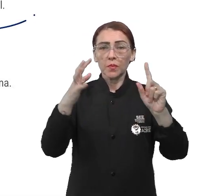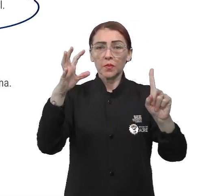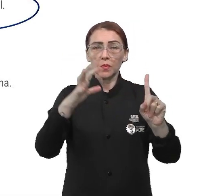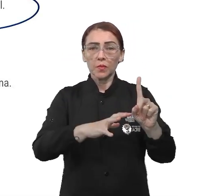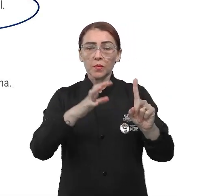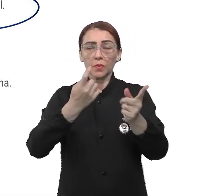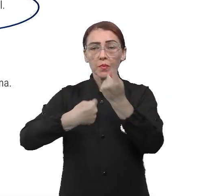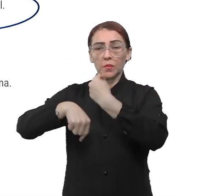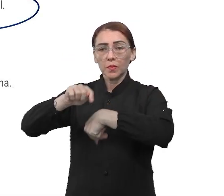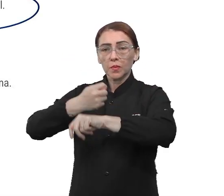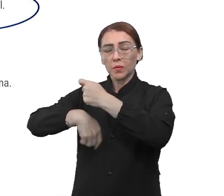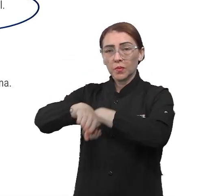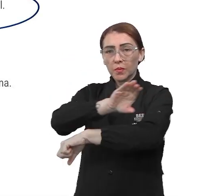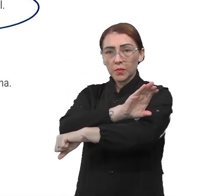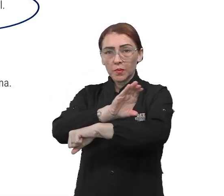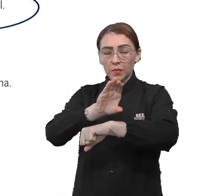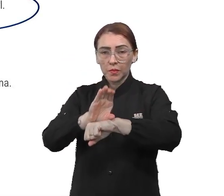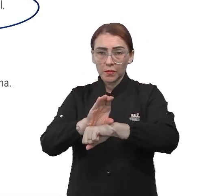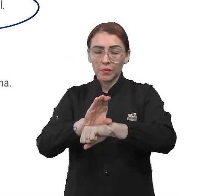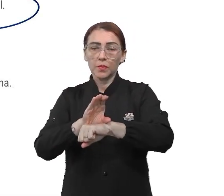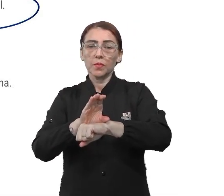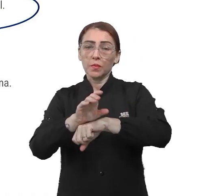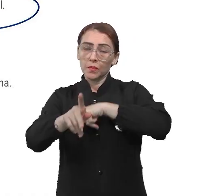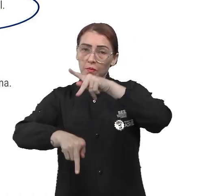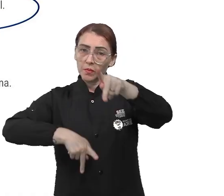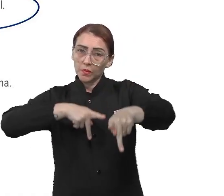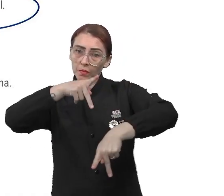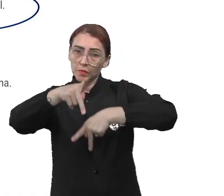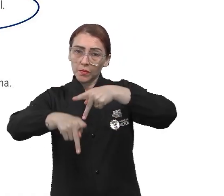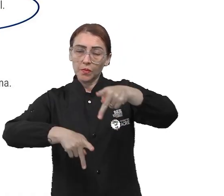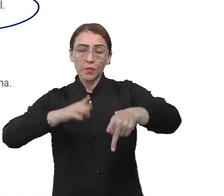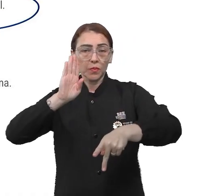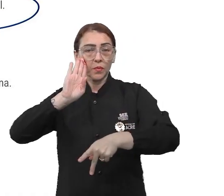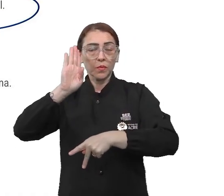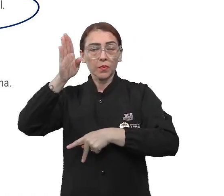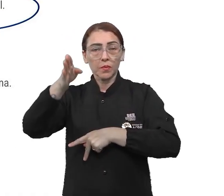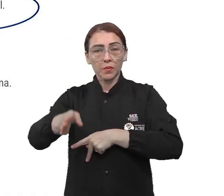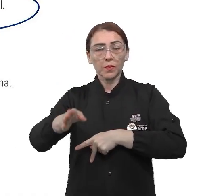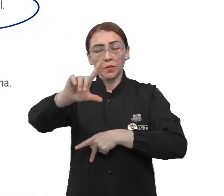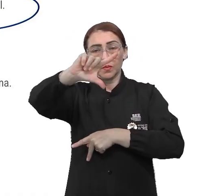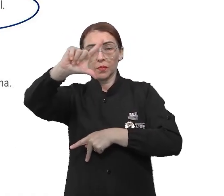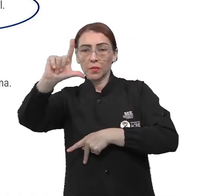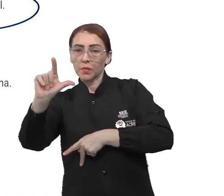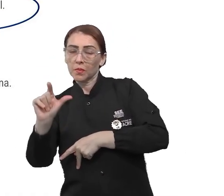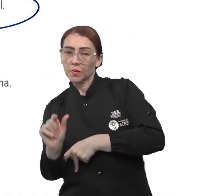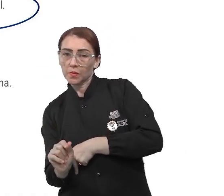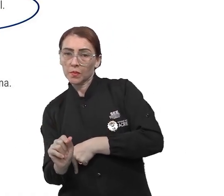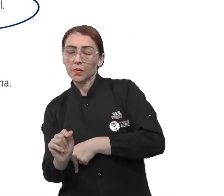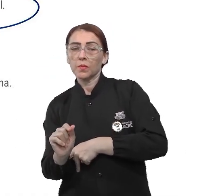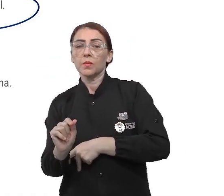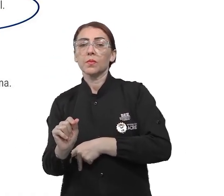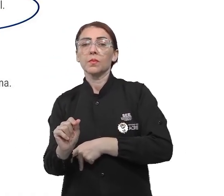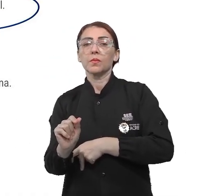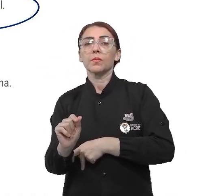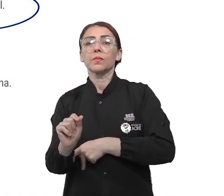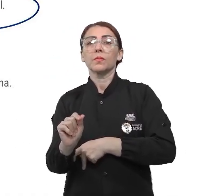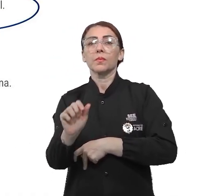influência econômica e cultural sobre os povos, principalmente da África e da